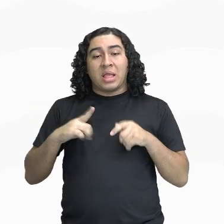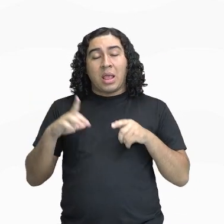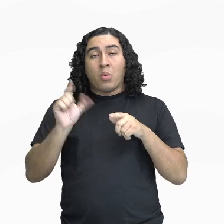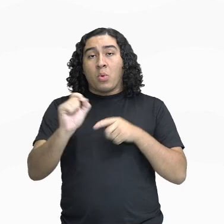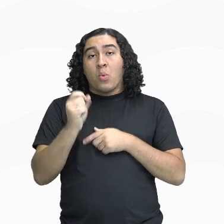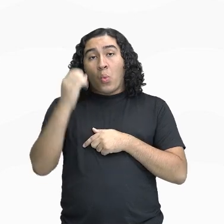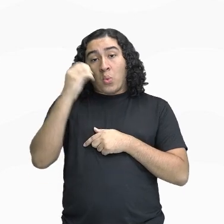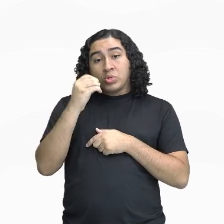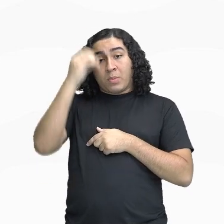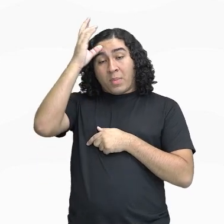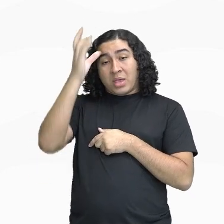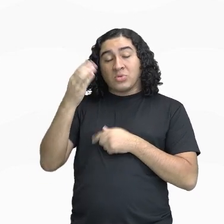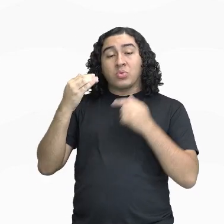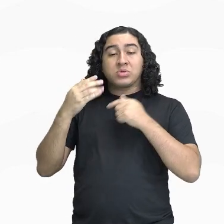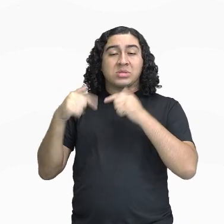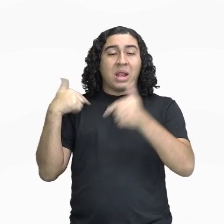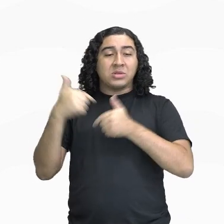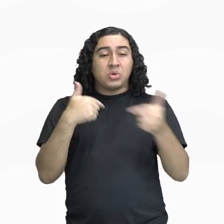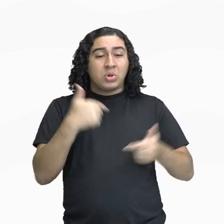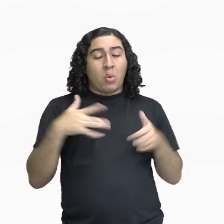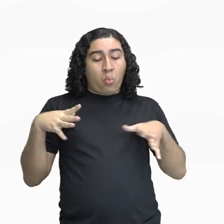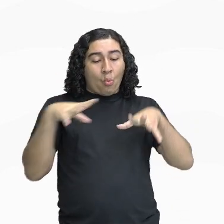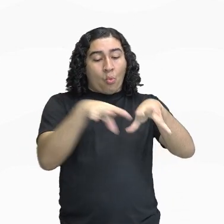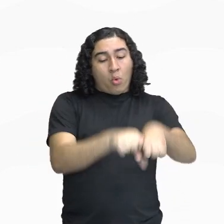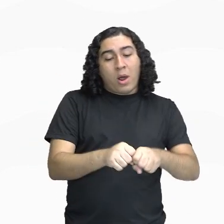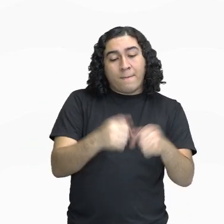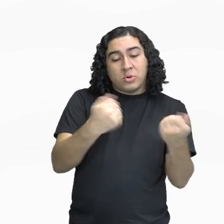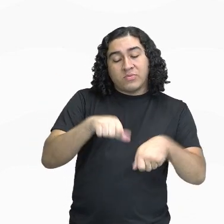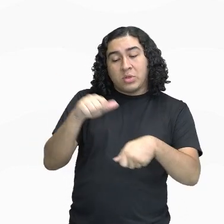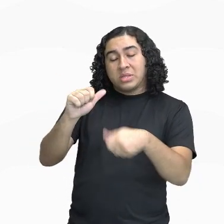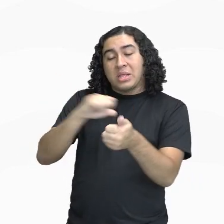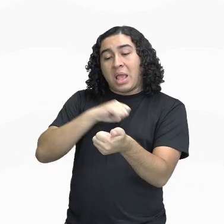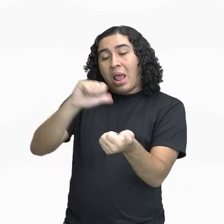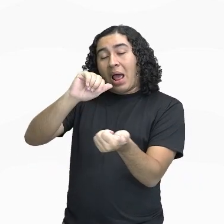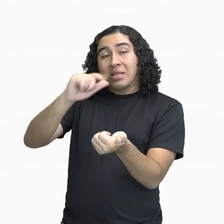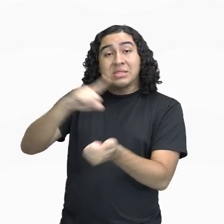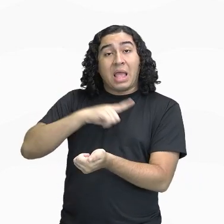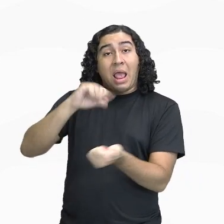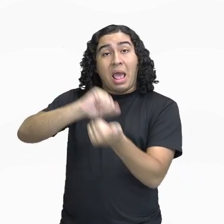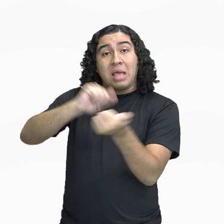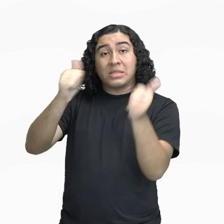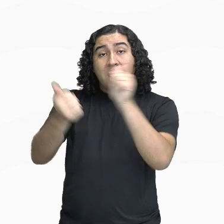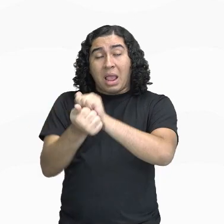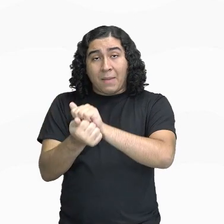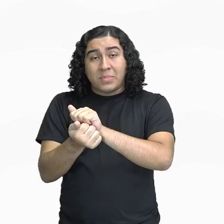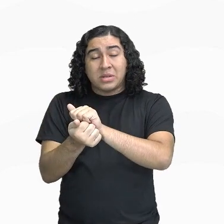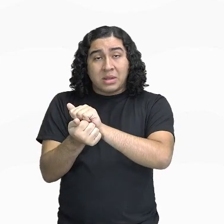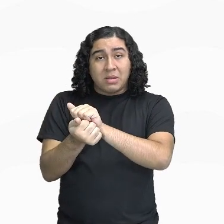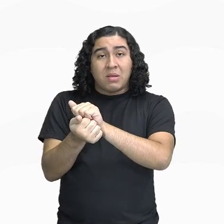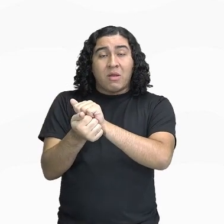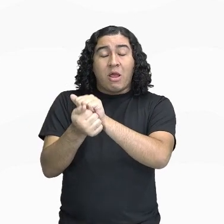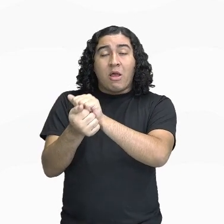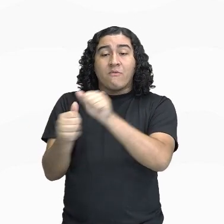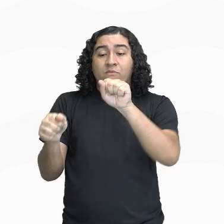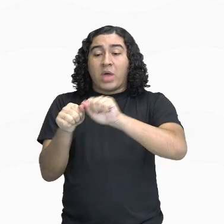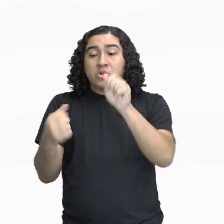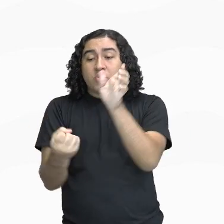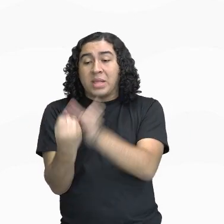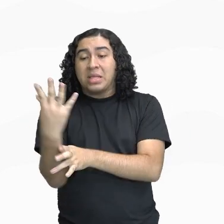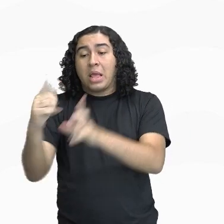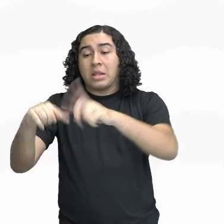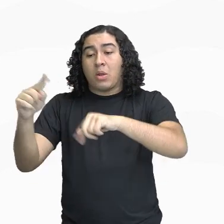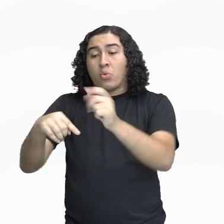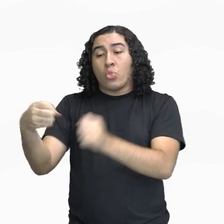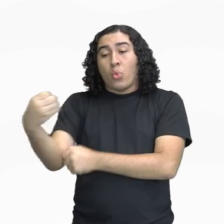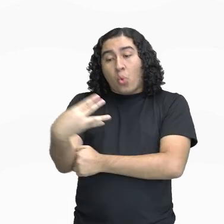dos conhecimentos tradicionais para desenvolver novos produtos e lucrar com eles, né? Eu acho interessante